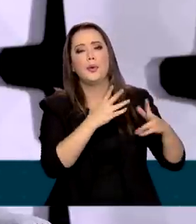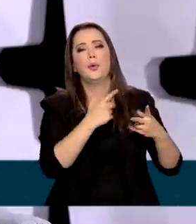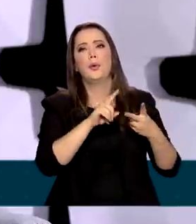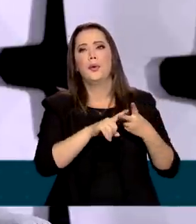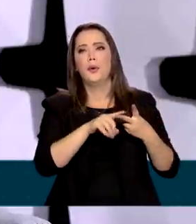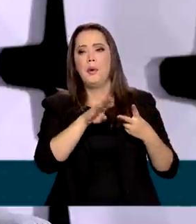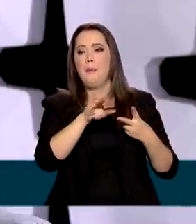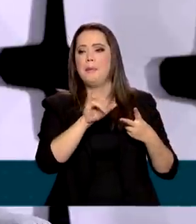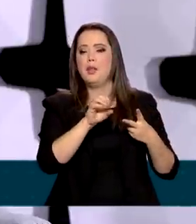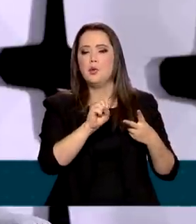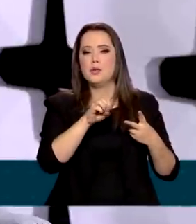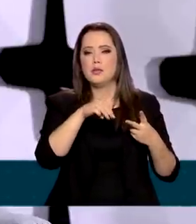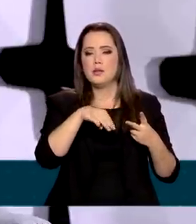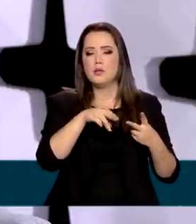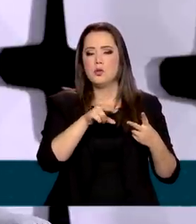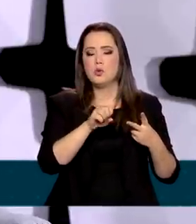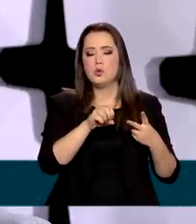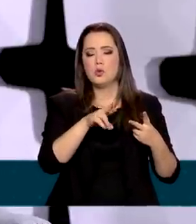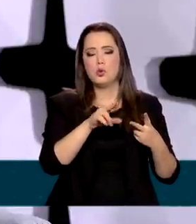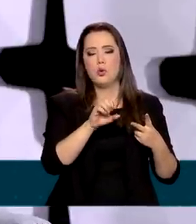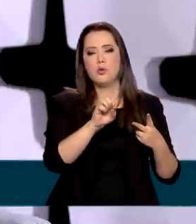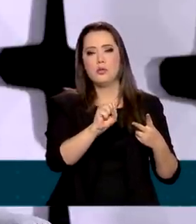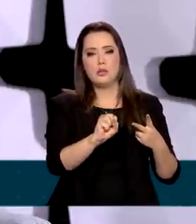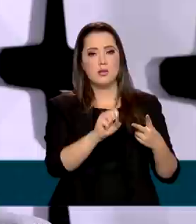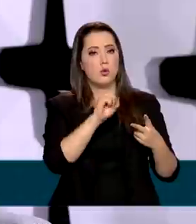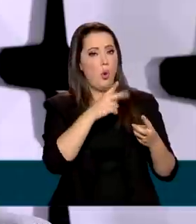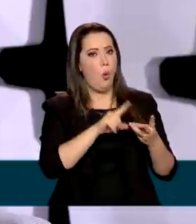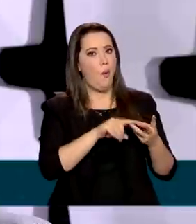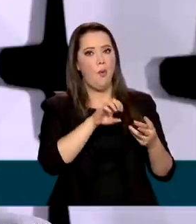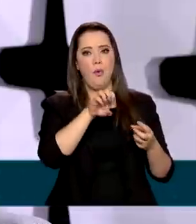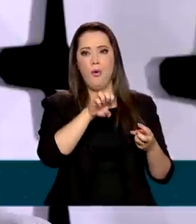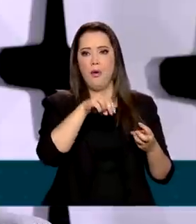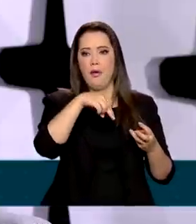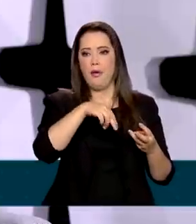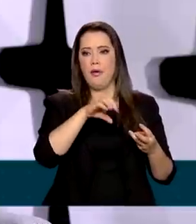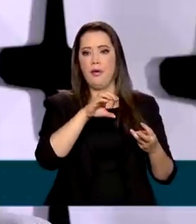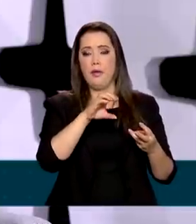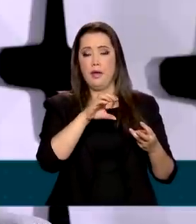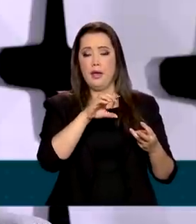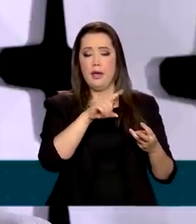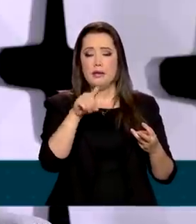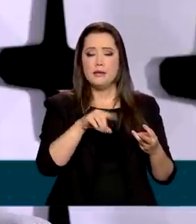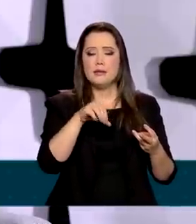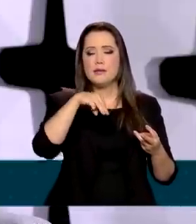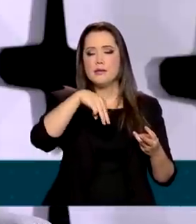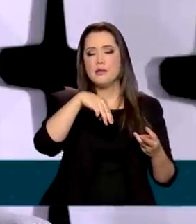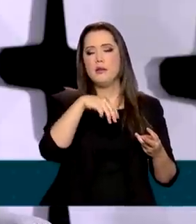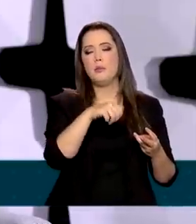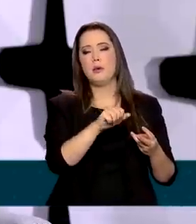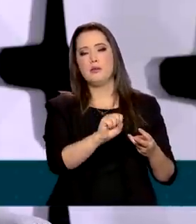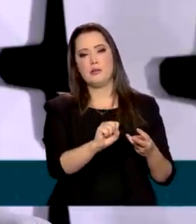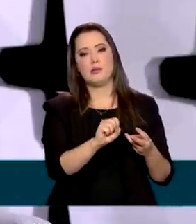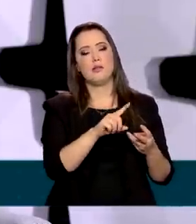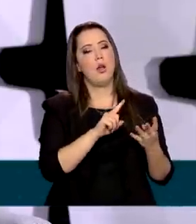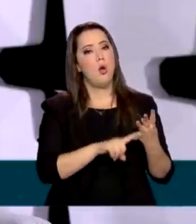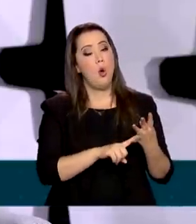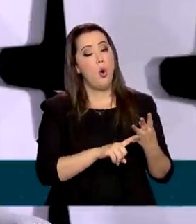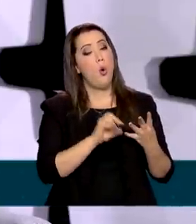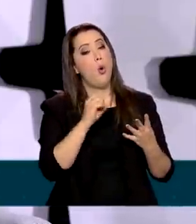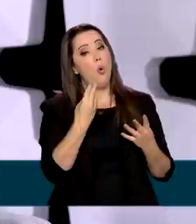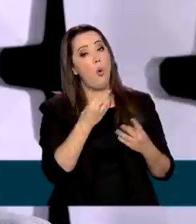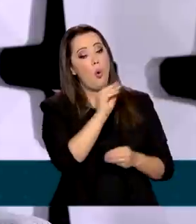enzimas para testes também, todos desenvolvidos no Brasil. Isso é extremamente importante. Na parte de tratamentos, tratamentos